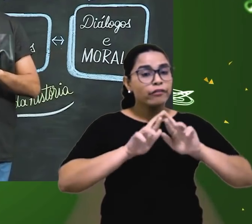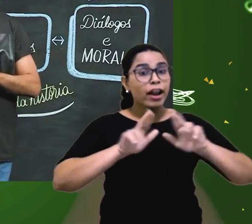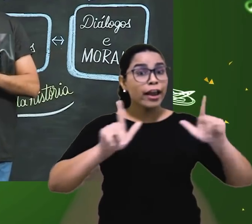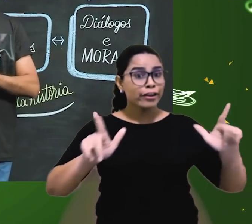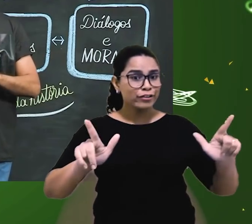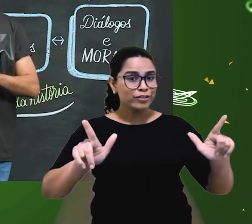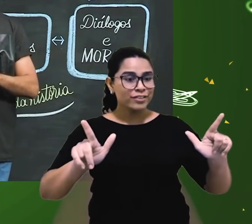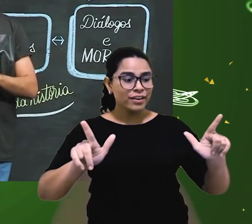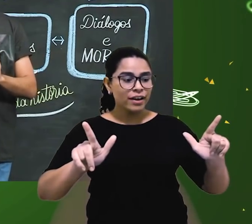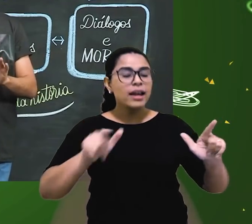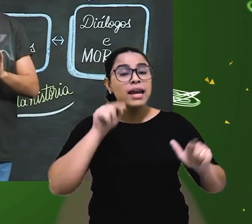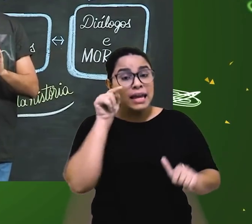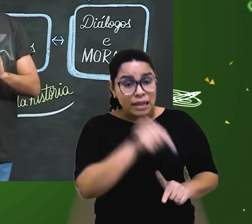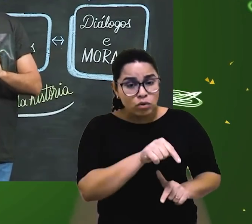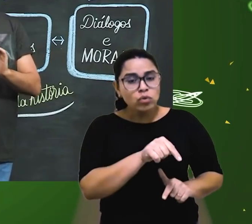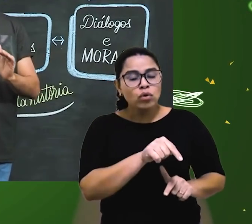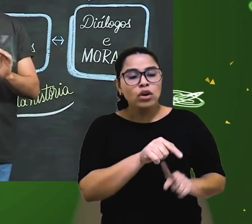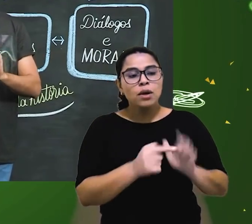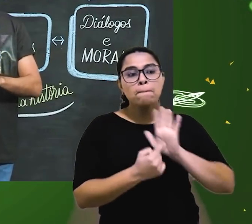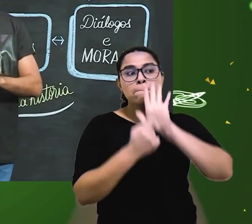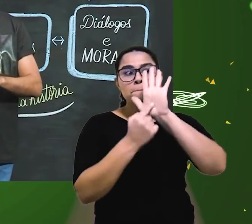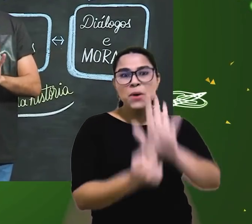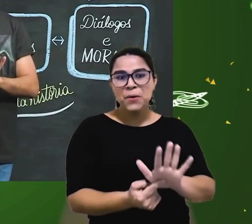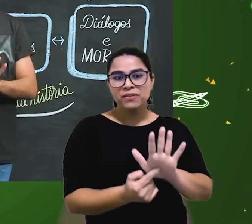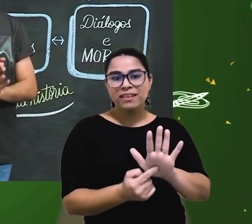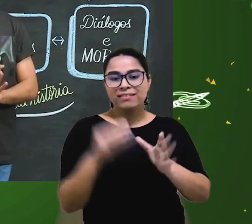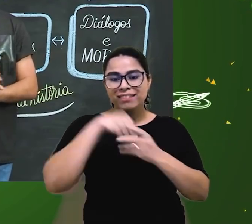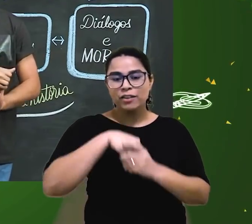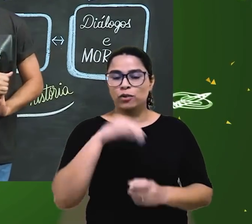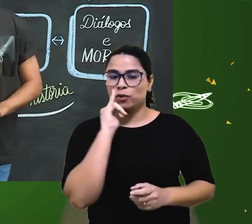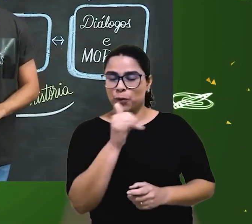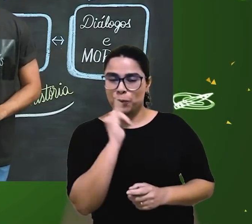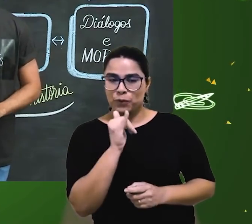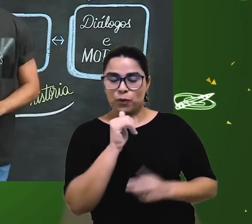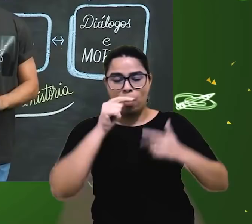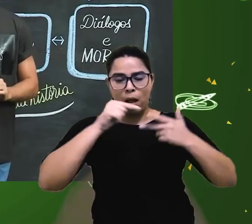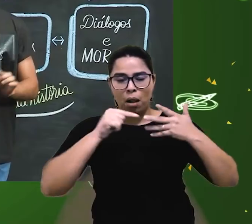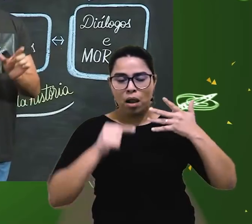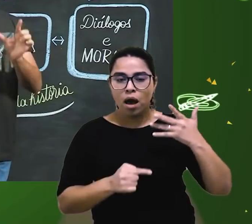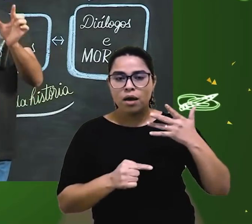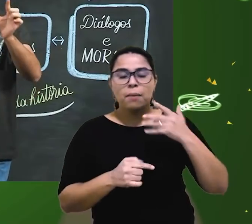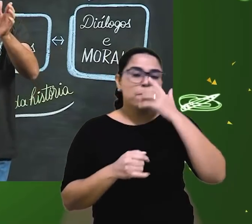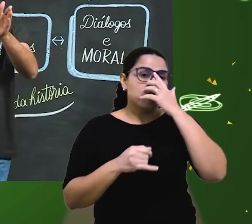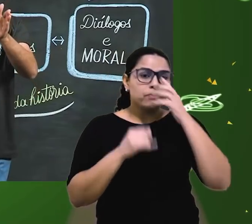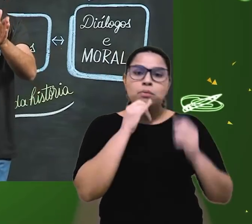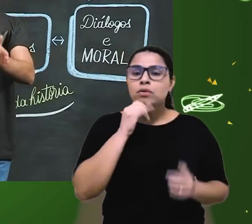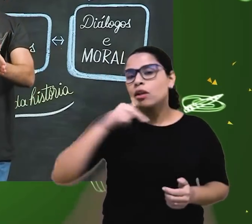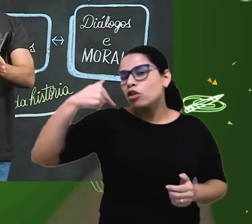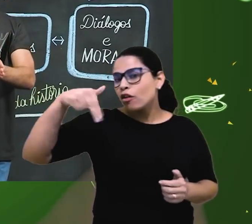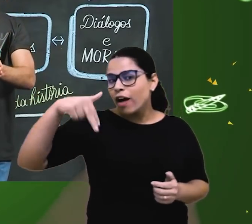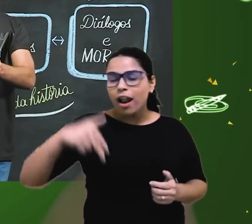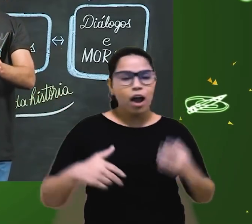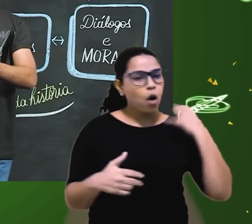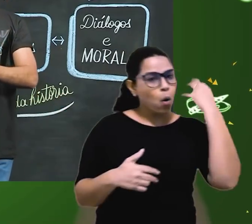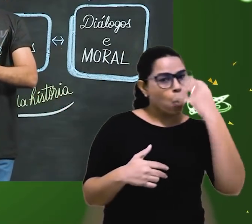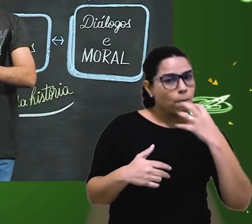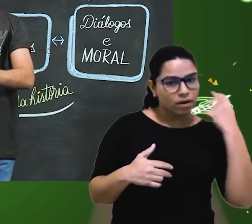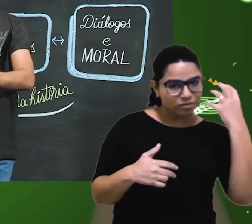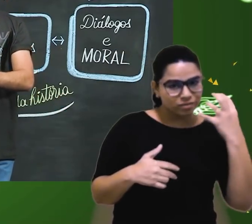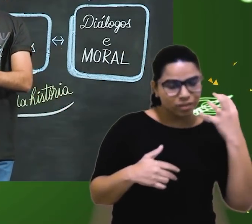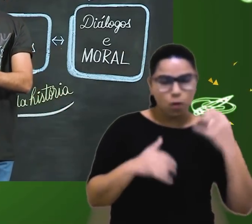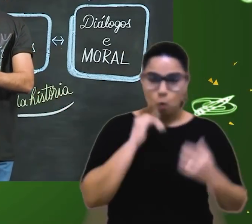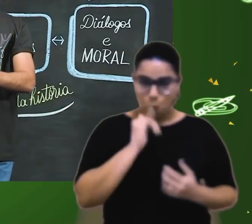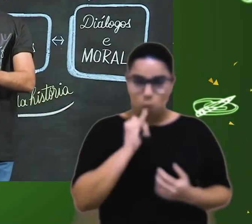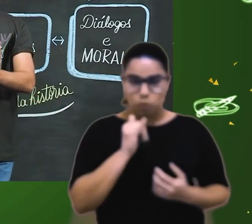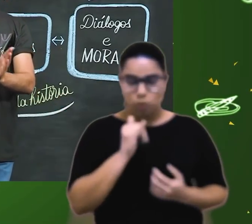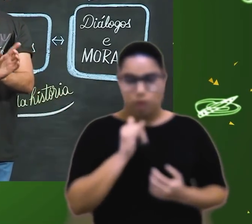de outros 2 gêneros narrativos que são estudados muitas vezes em paralelo, que é a novela e o romance. O conto ele tem um núcleo centralizado. A